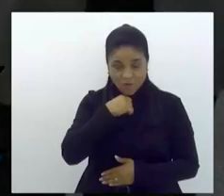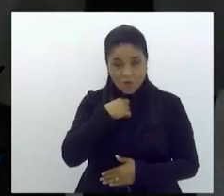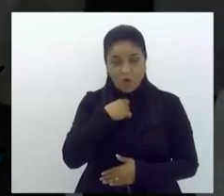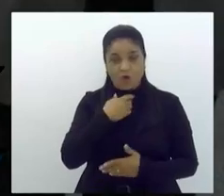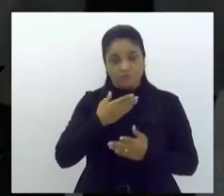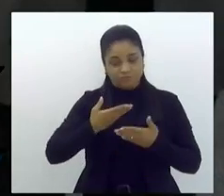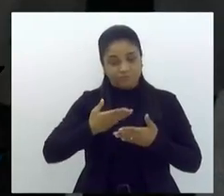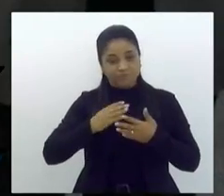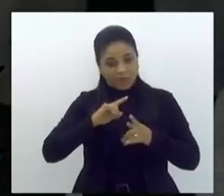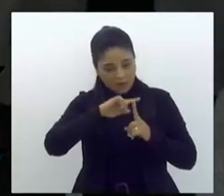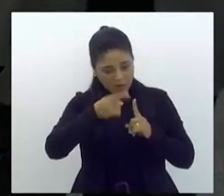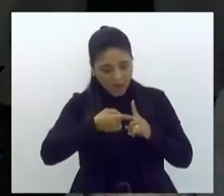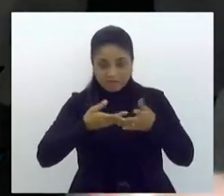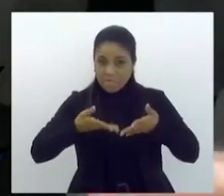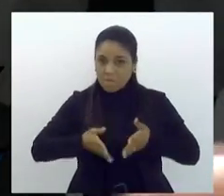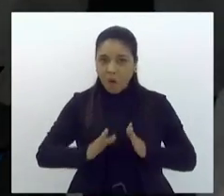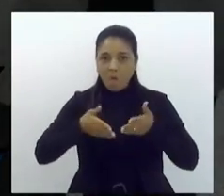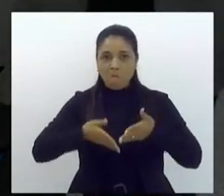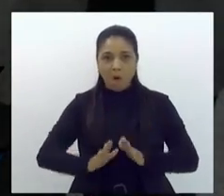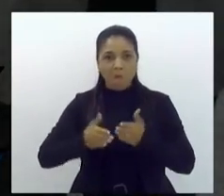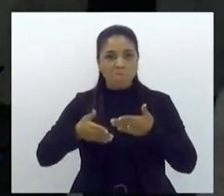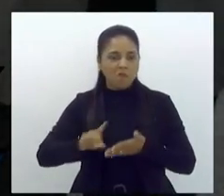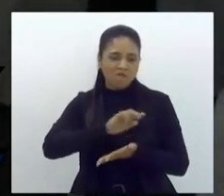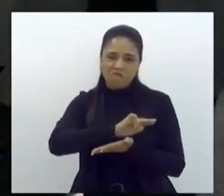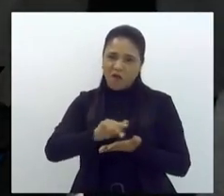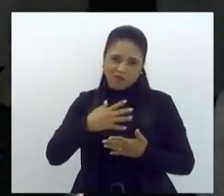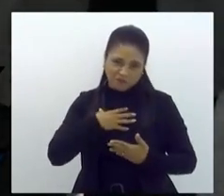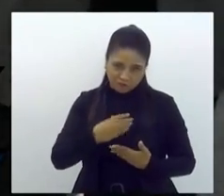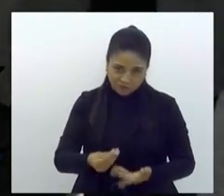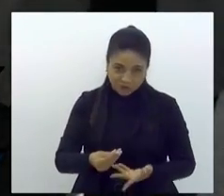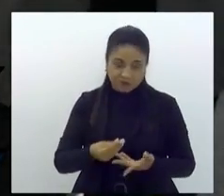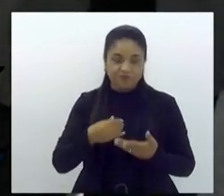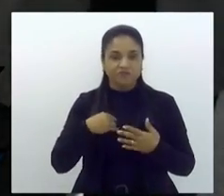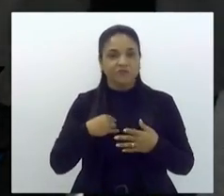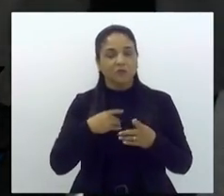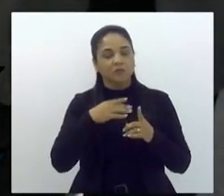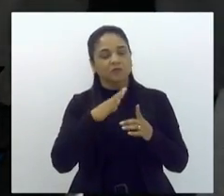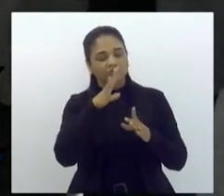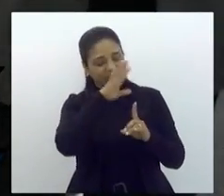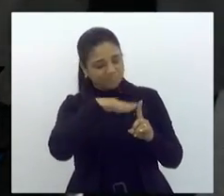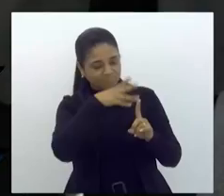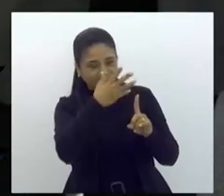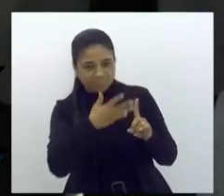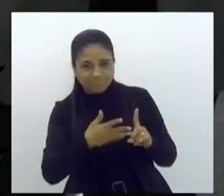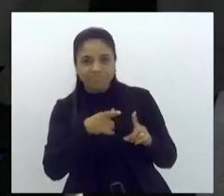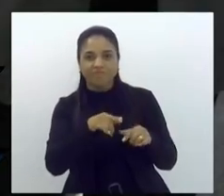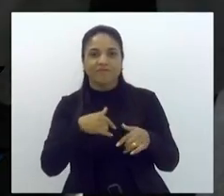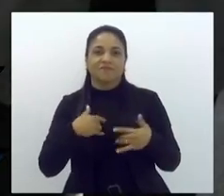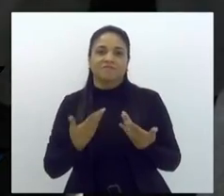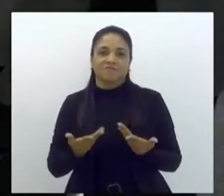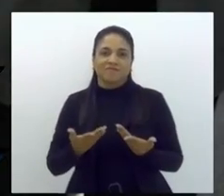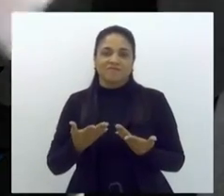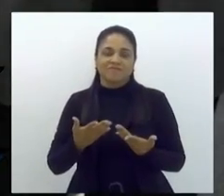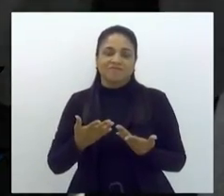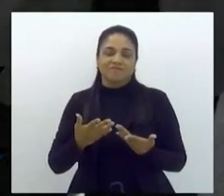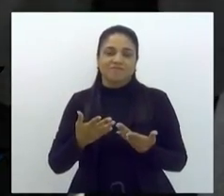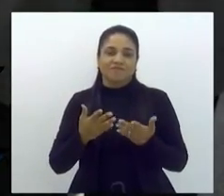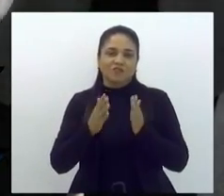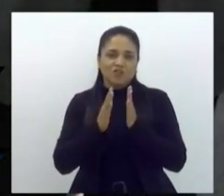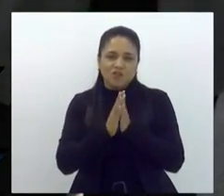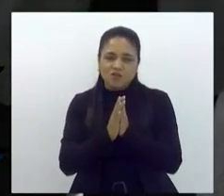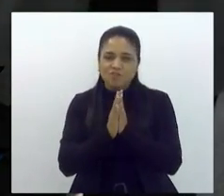a nossa devoção a Nossa Senhora da Conceição se vem